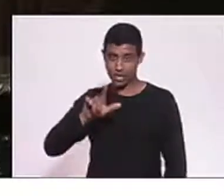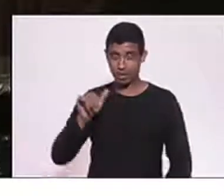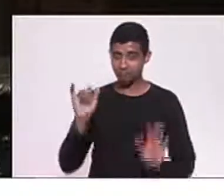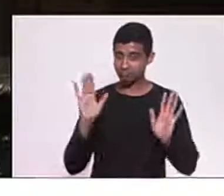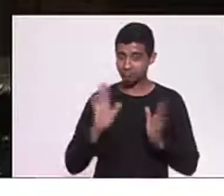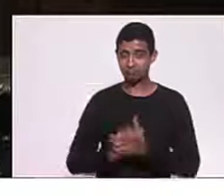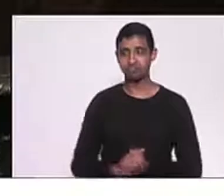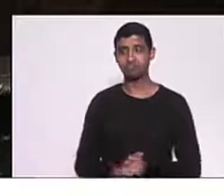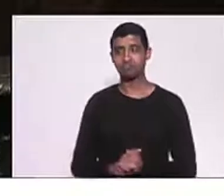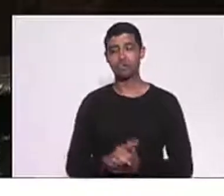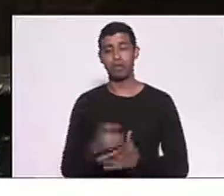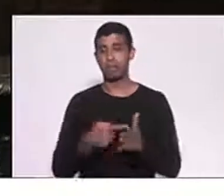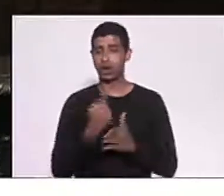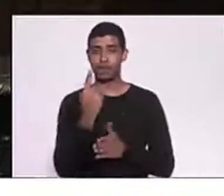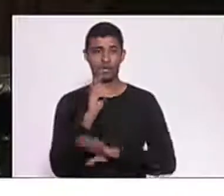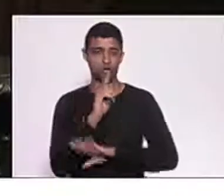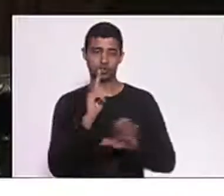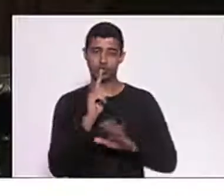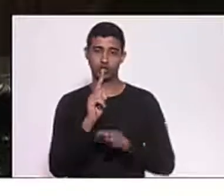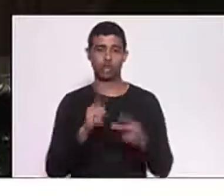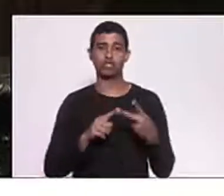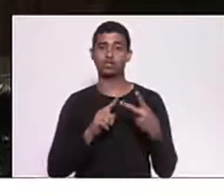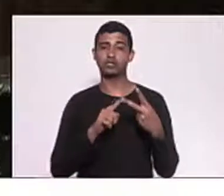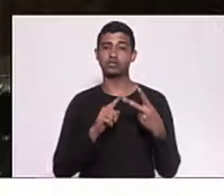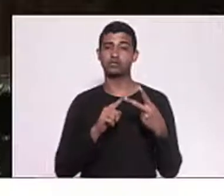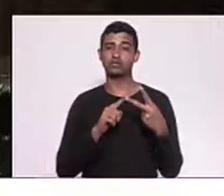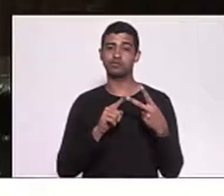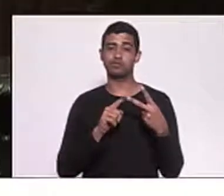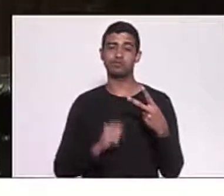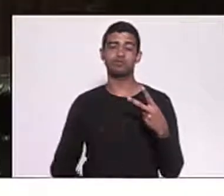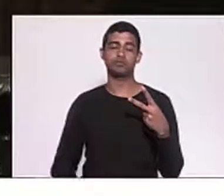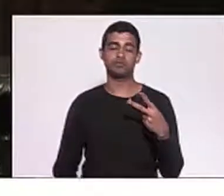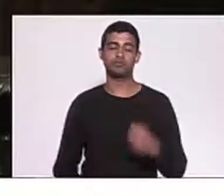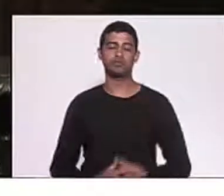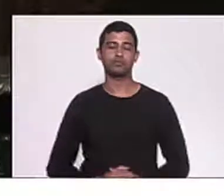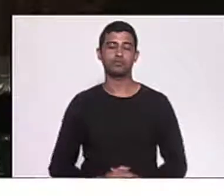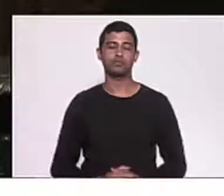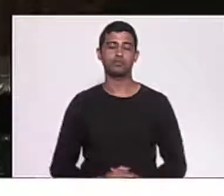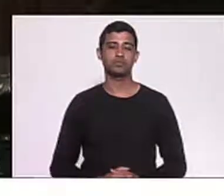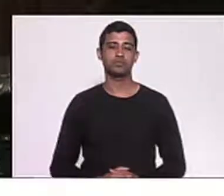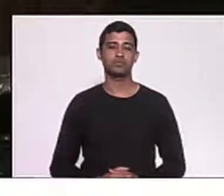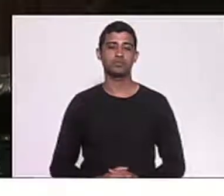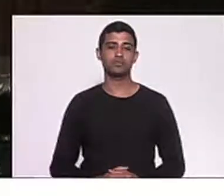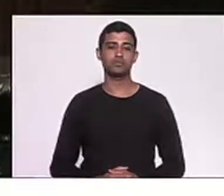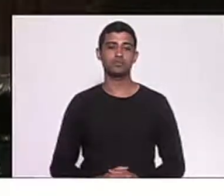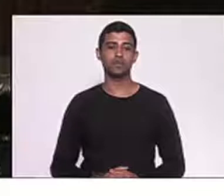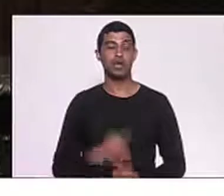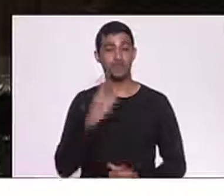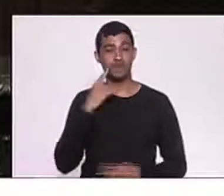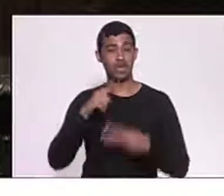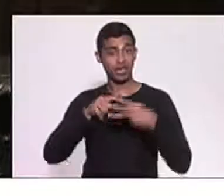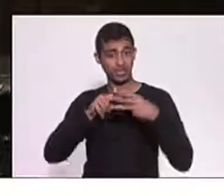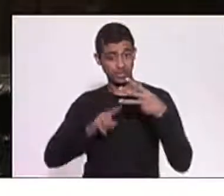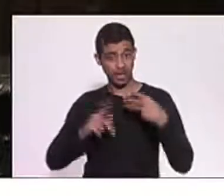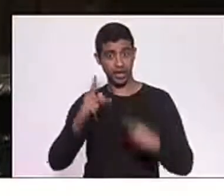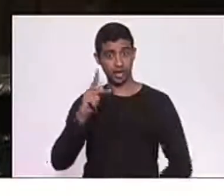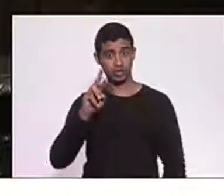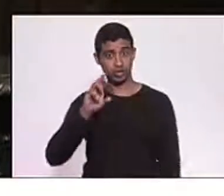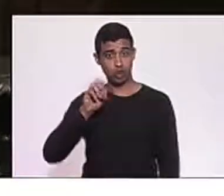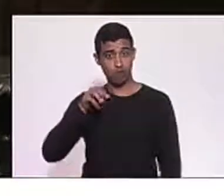mas esse é o primeiro fato. O segundo fato é que três promotoras de